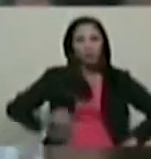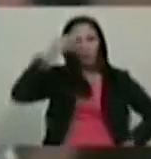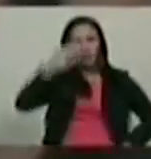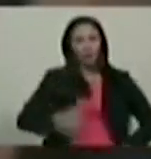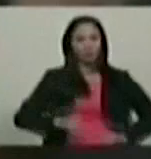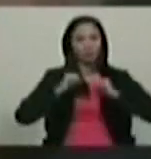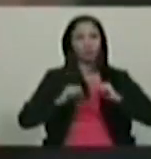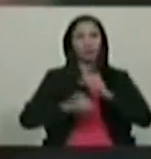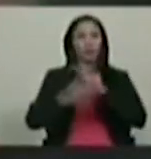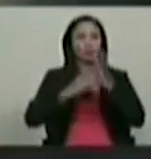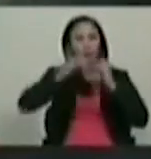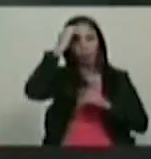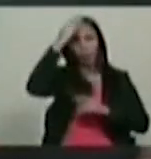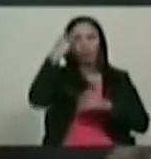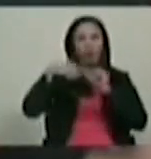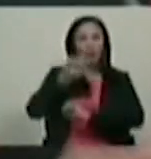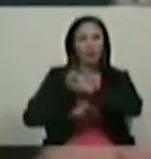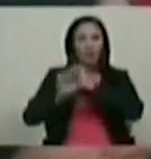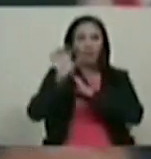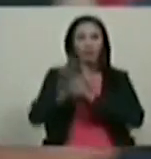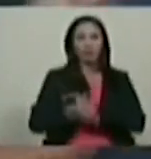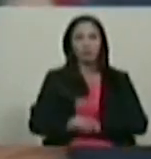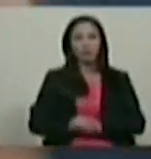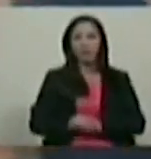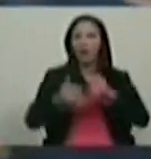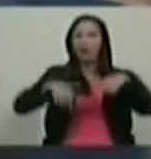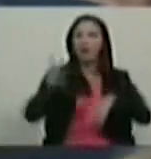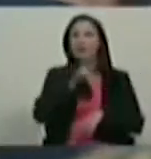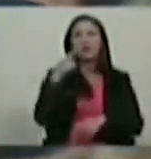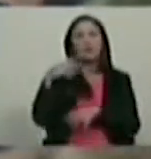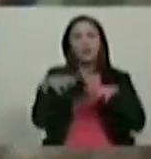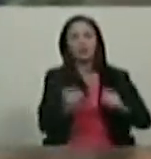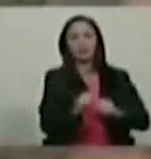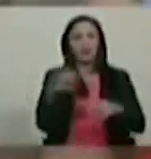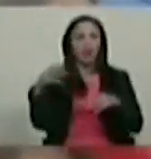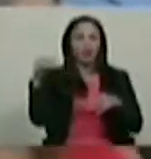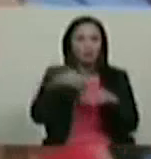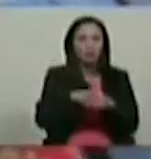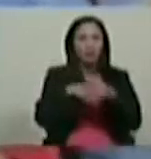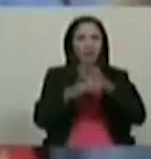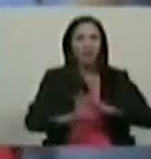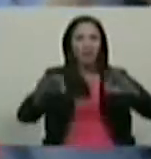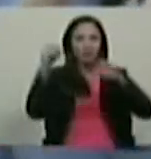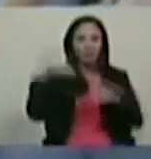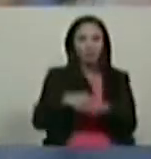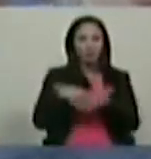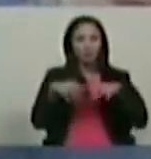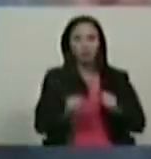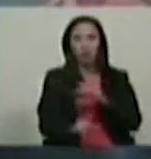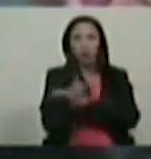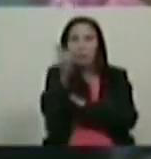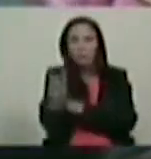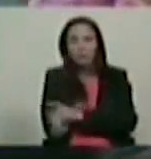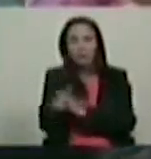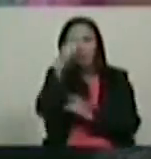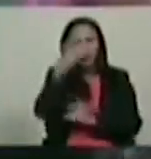ainda denunciou que existe uma guerra psicológica, em meio a rumores nos últimos dias nas redes sociais, sobre supostas invasões ao território